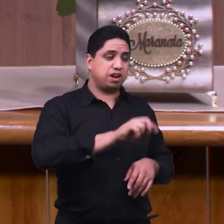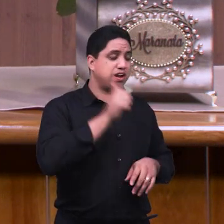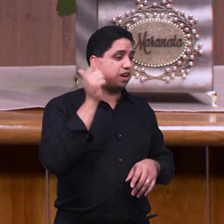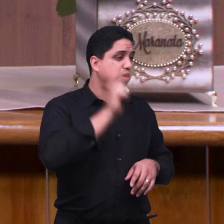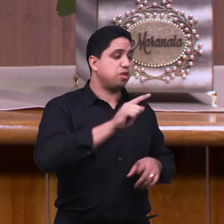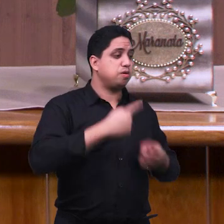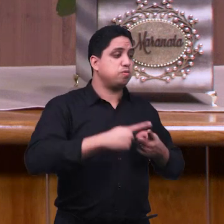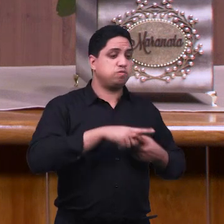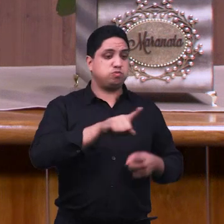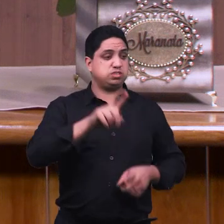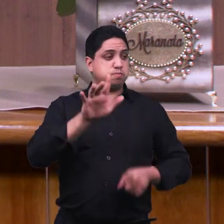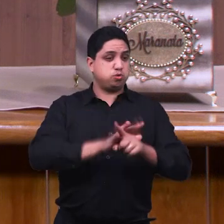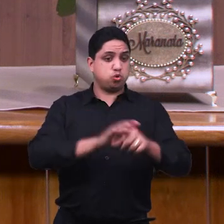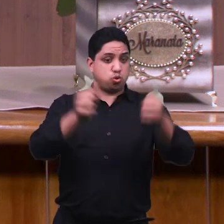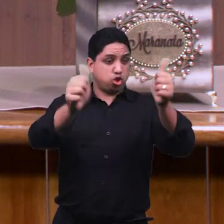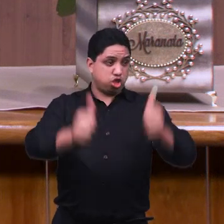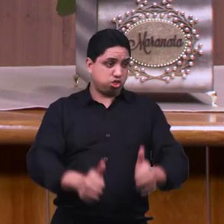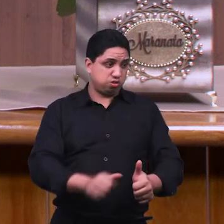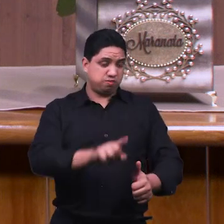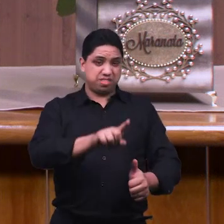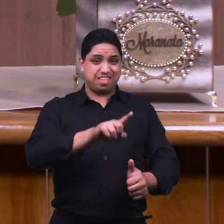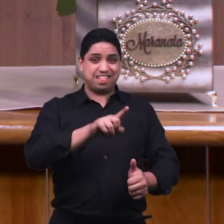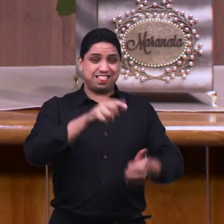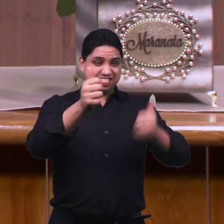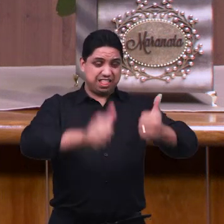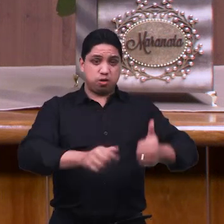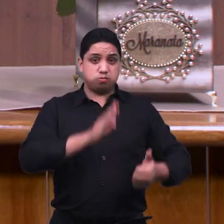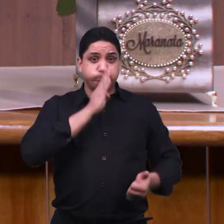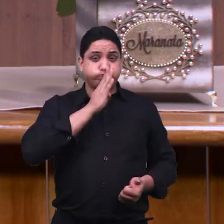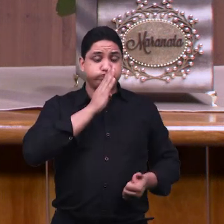Deus Mosca, o Deus que não fala nada.